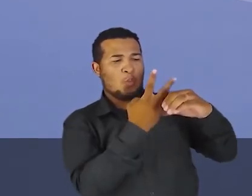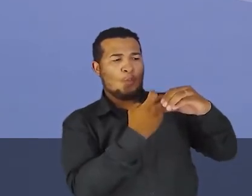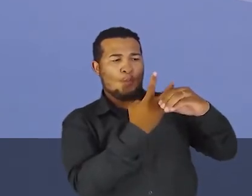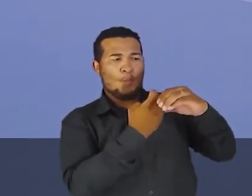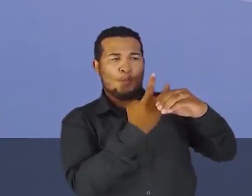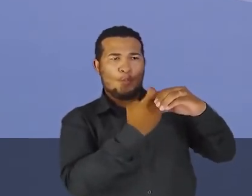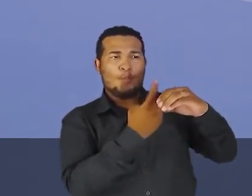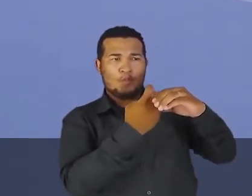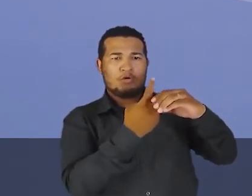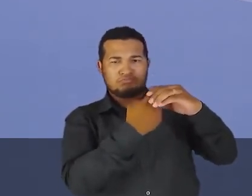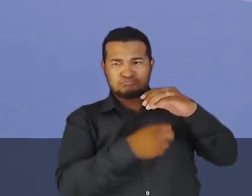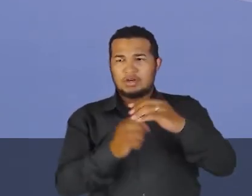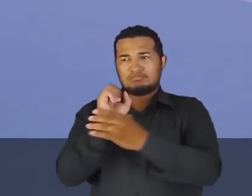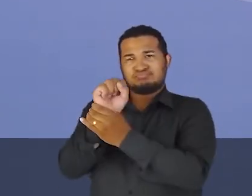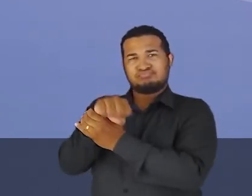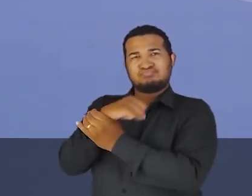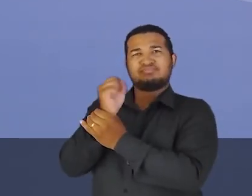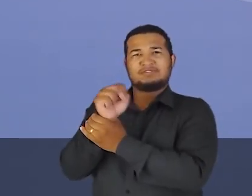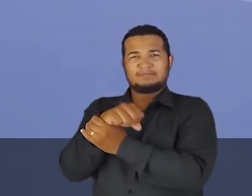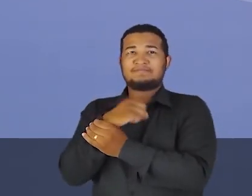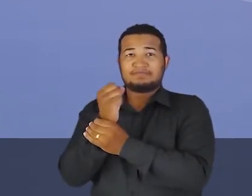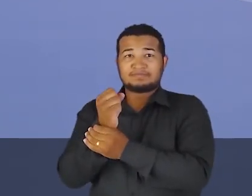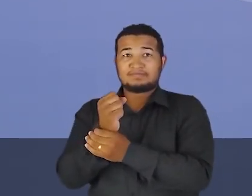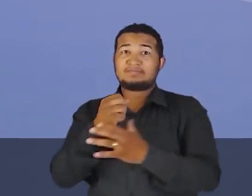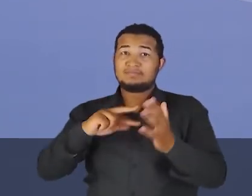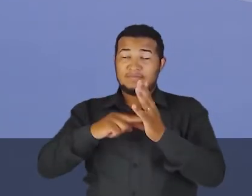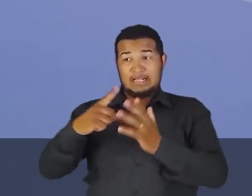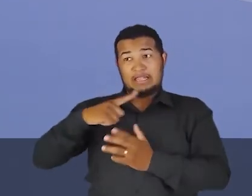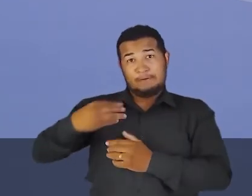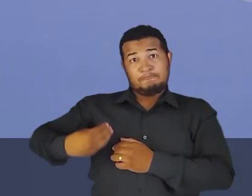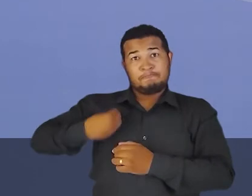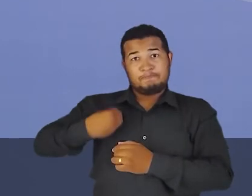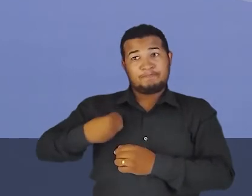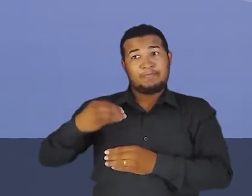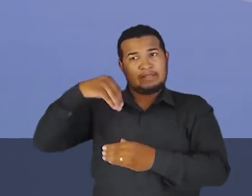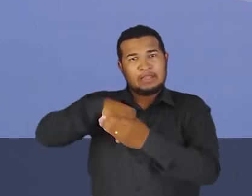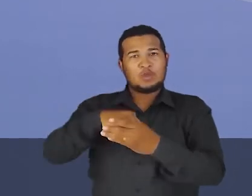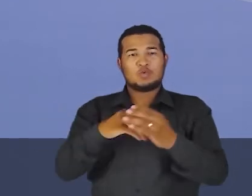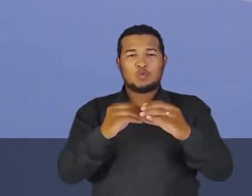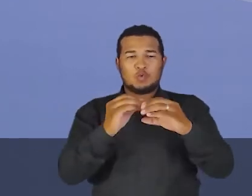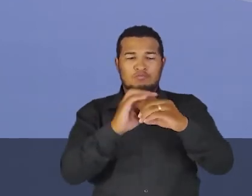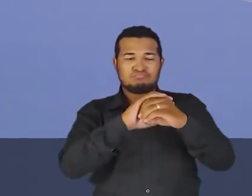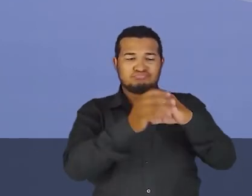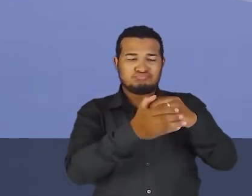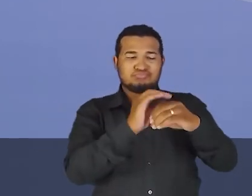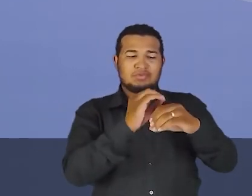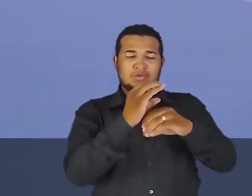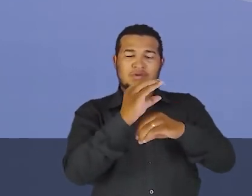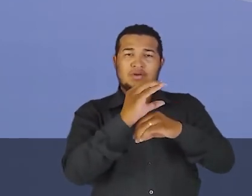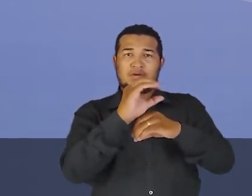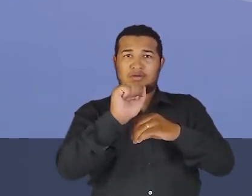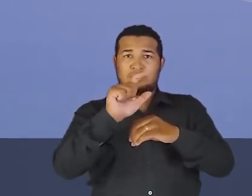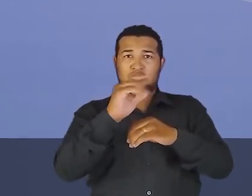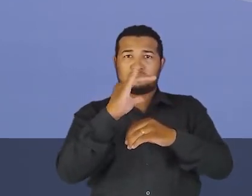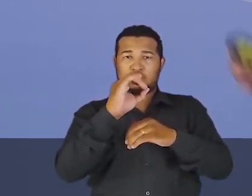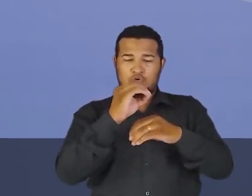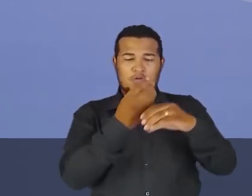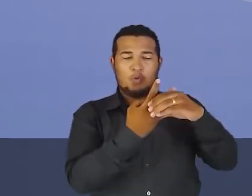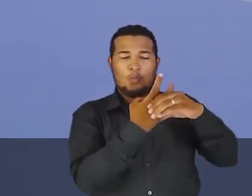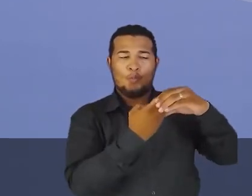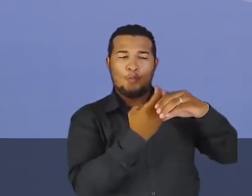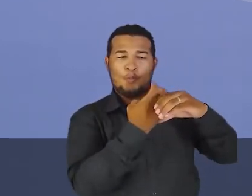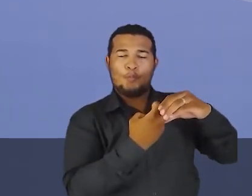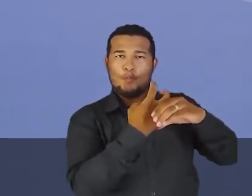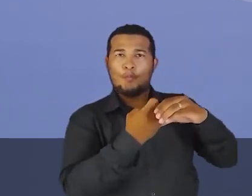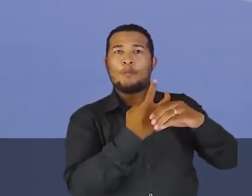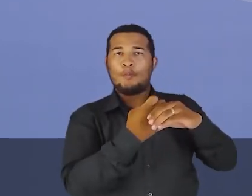dos animais. Então, o cálcio que faz parte do esqueleto dos animais dentro dos ovos, né, é um cálcio que foi retirado da casca